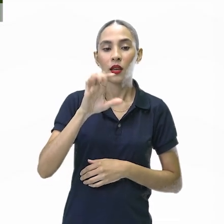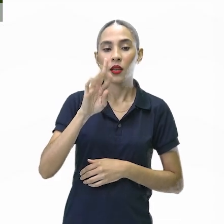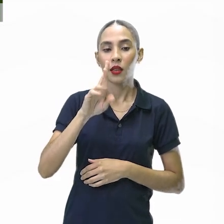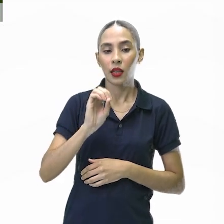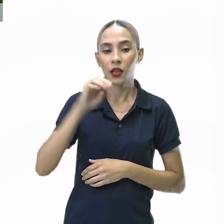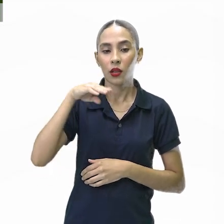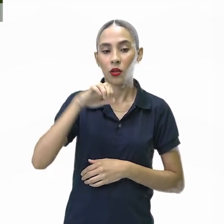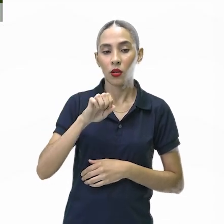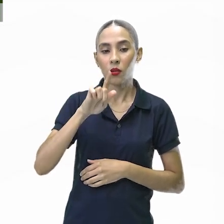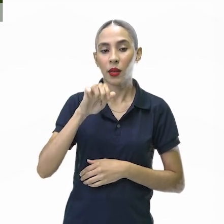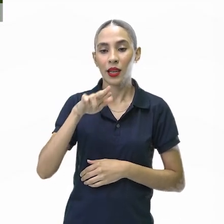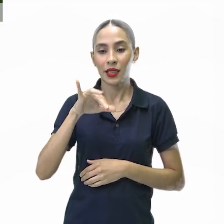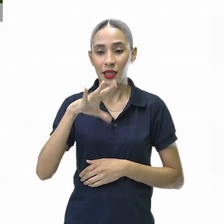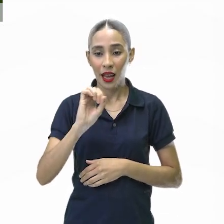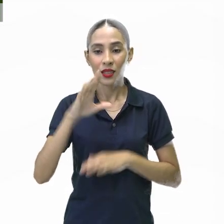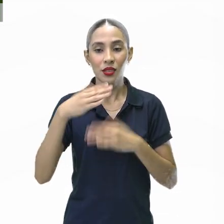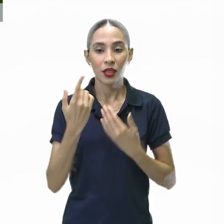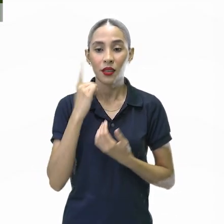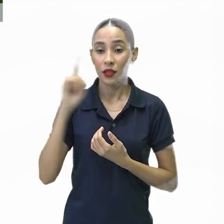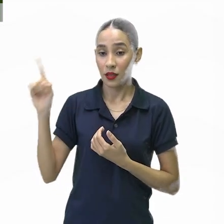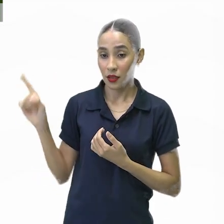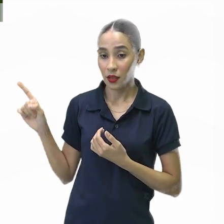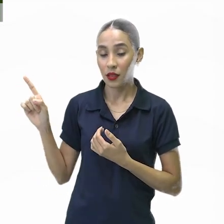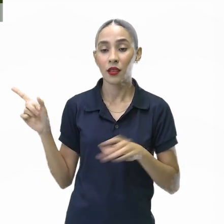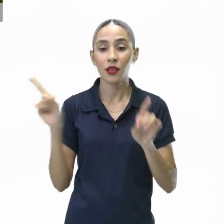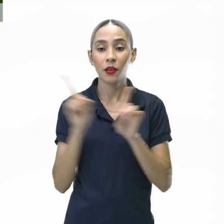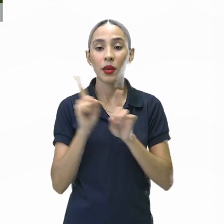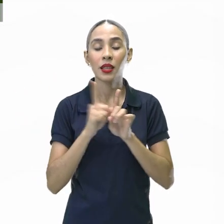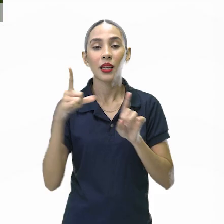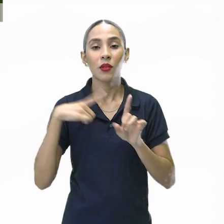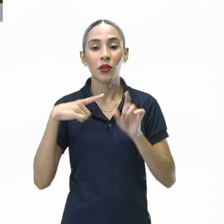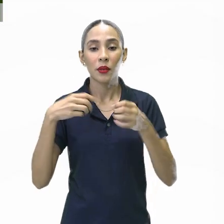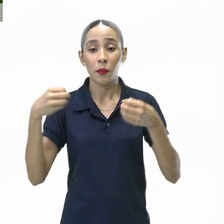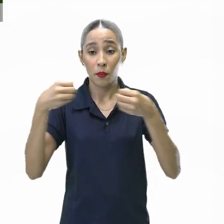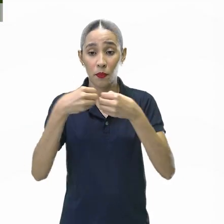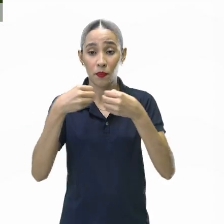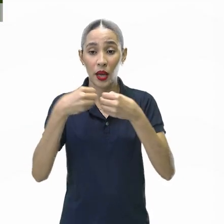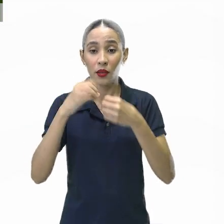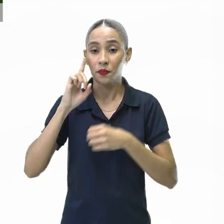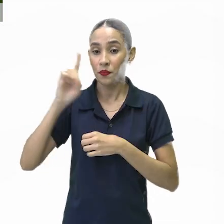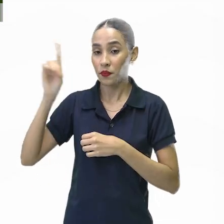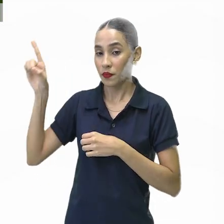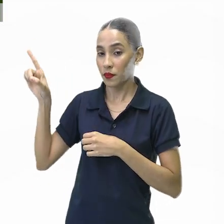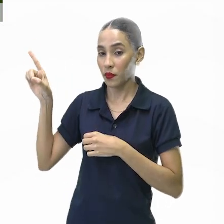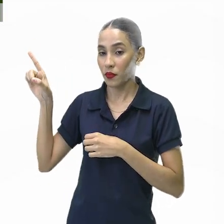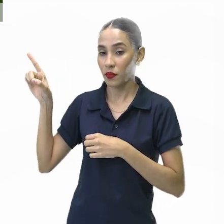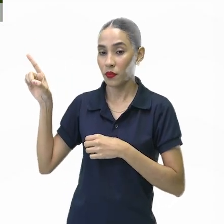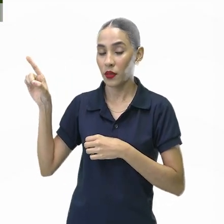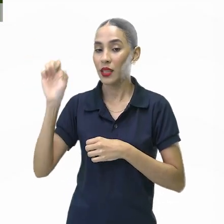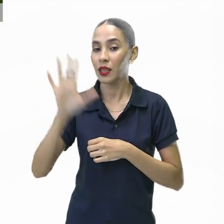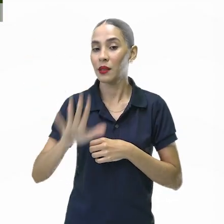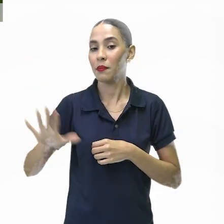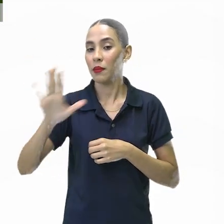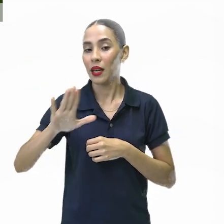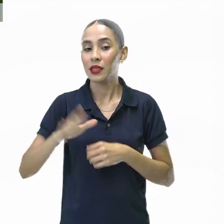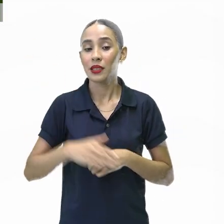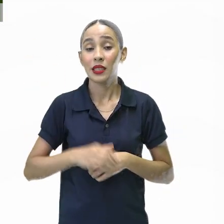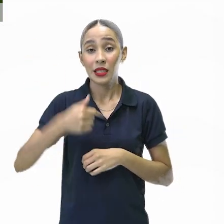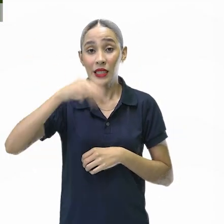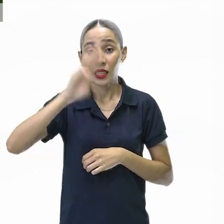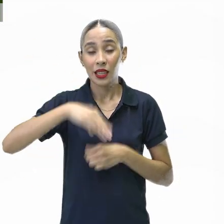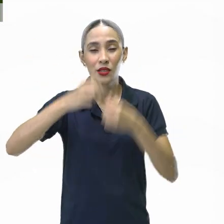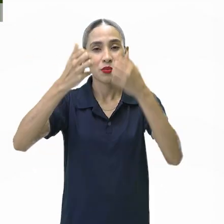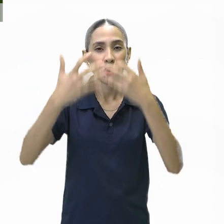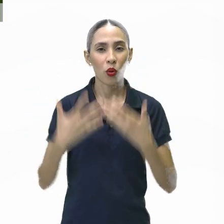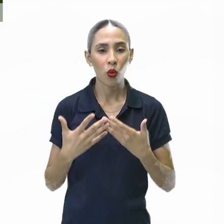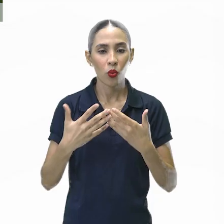Faraday, pessoal. A indução eletromagnética, a gente tem aí ao lado a nossa imagem na indução eletromagnética, e quem descreveu,